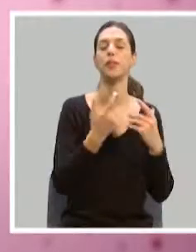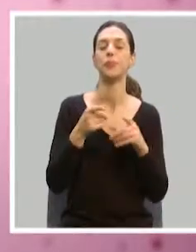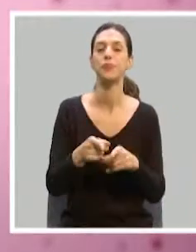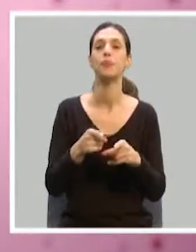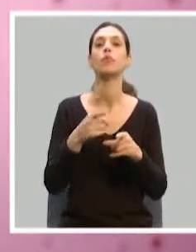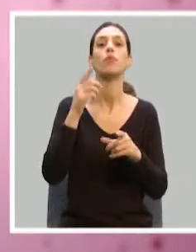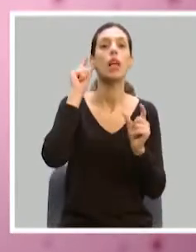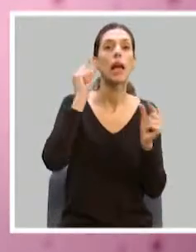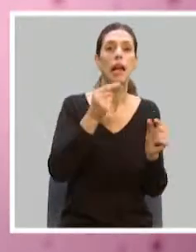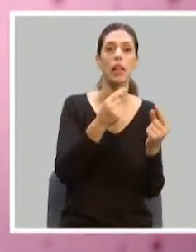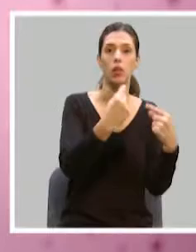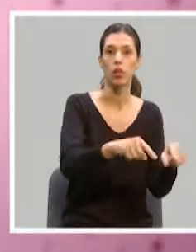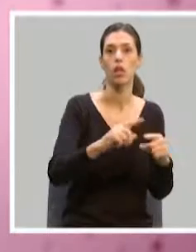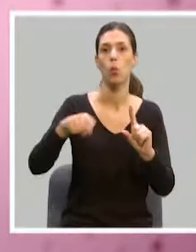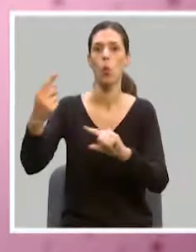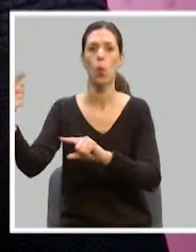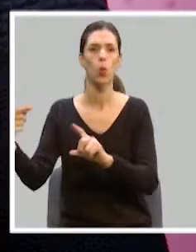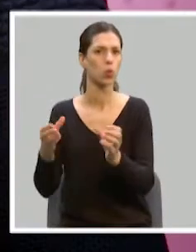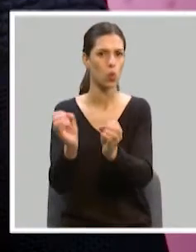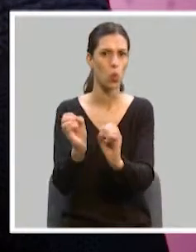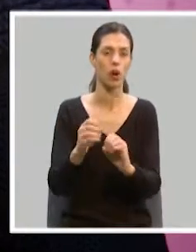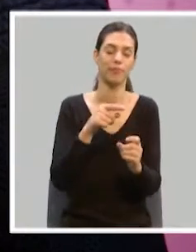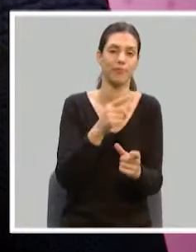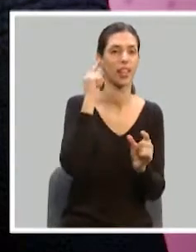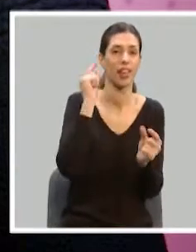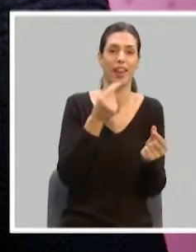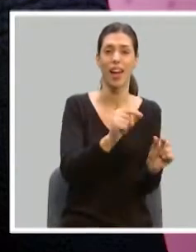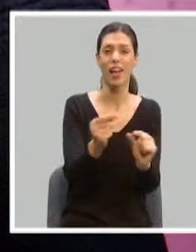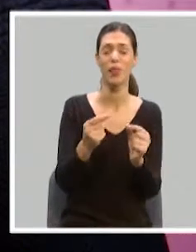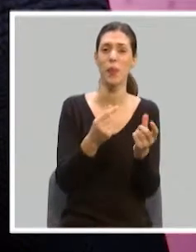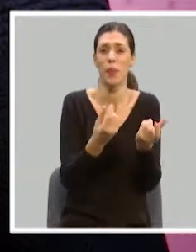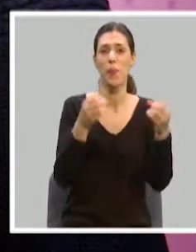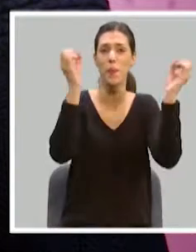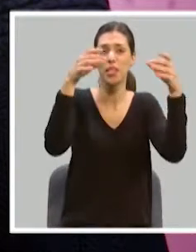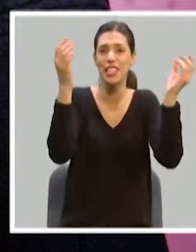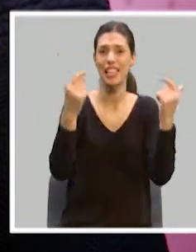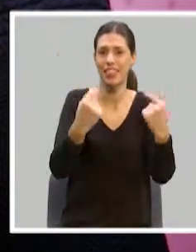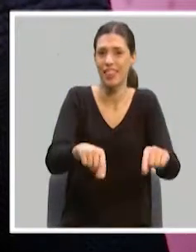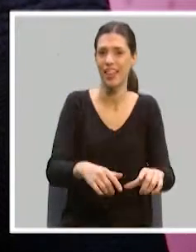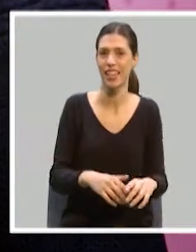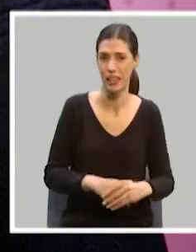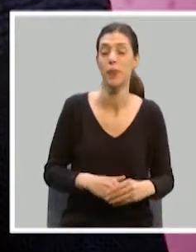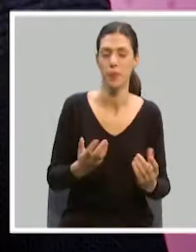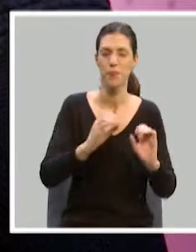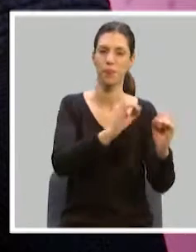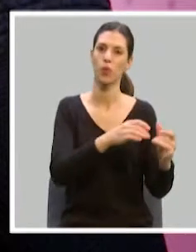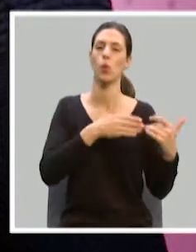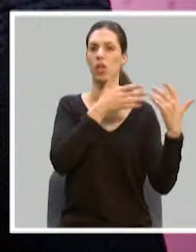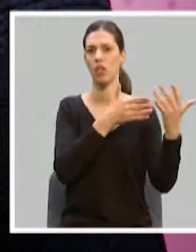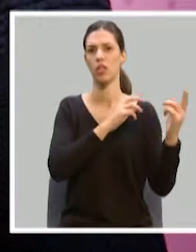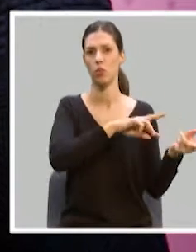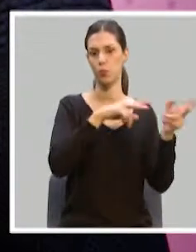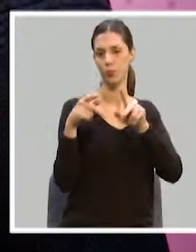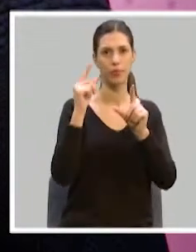coisa O quê que a rádio tem que os outros meios não tem tem uma magia de que aqui o início